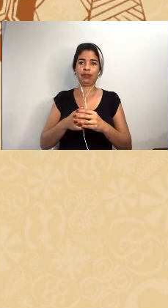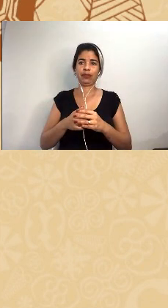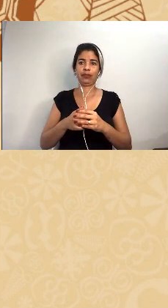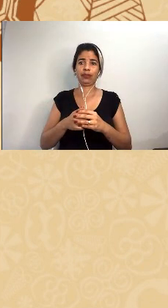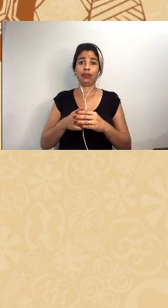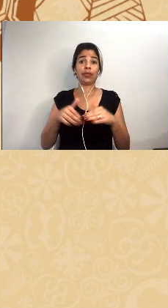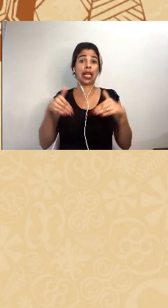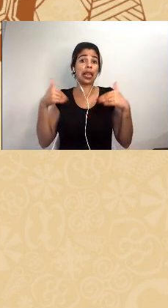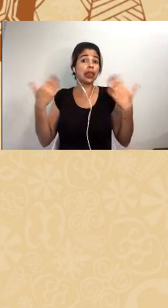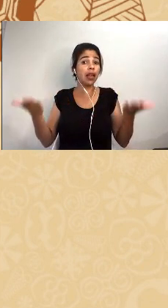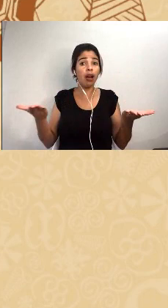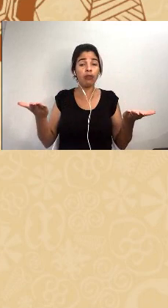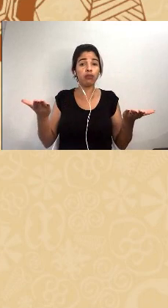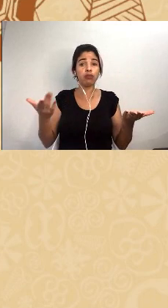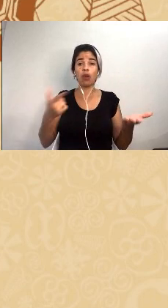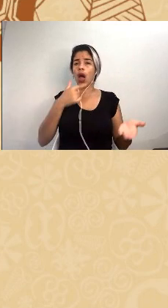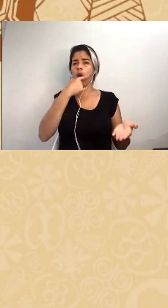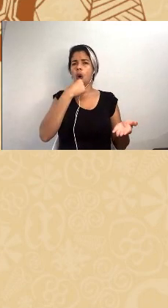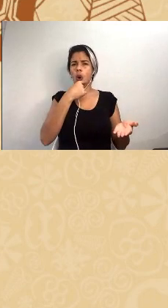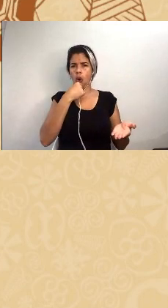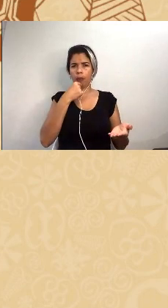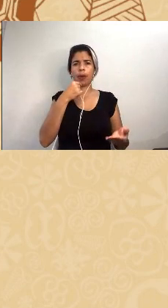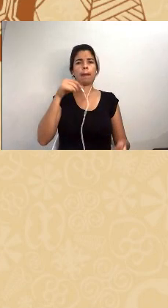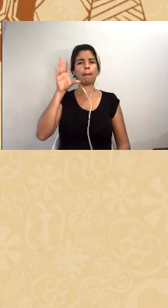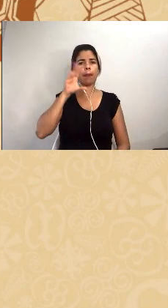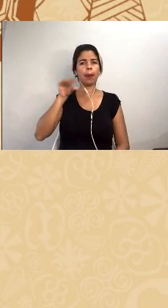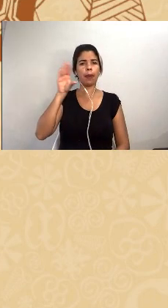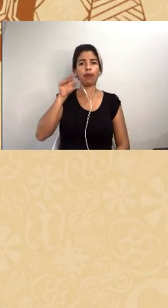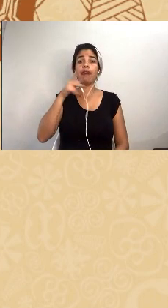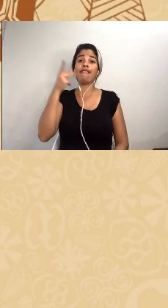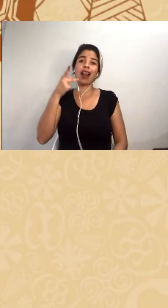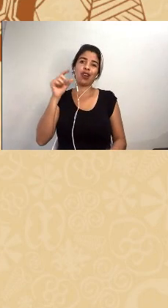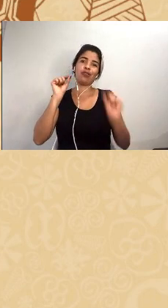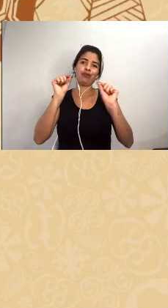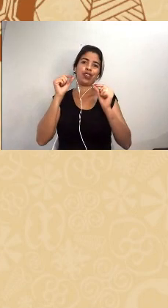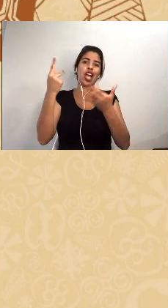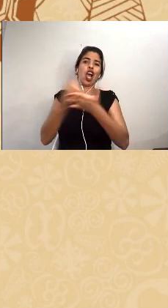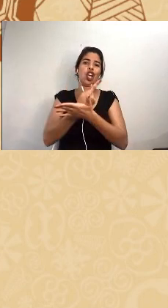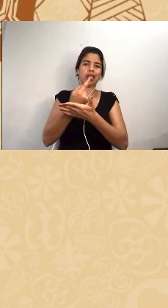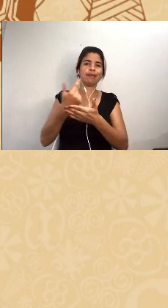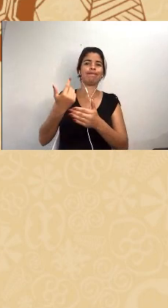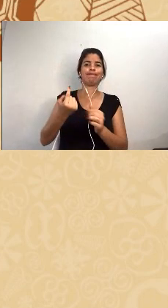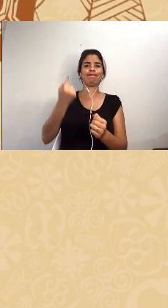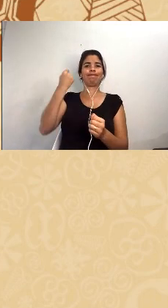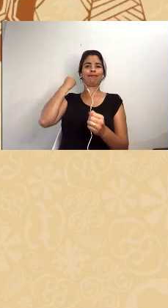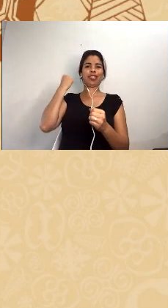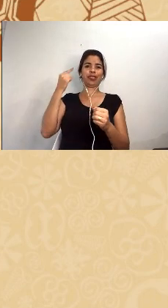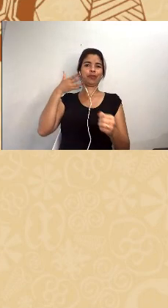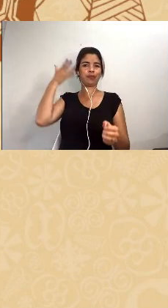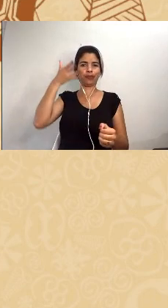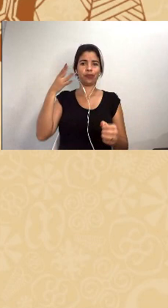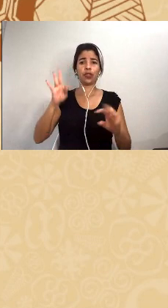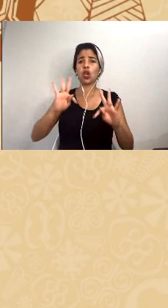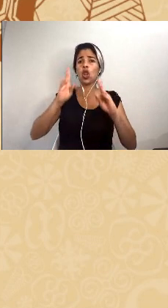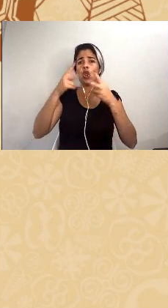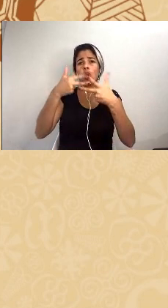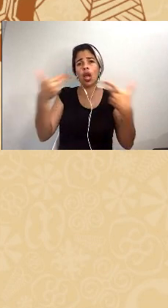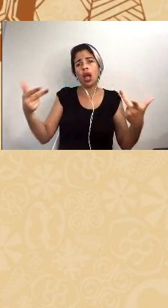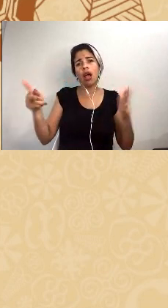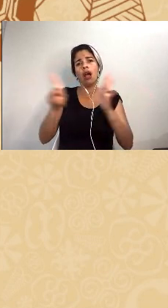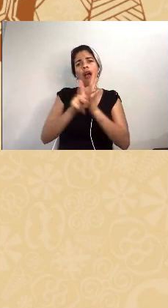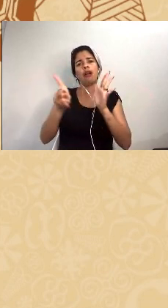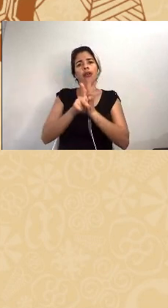Então, ele narra, né, o que a gente falou anteriormente, né, todos os símbolos do